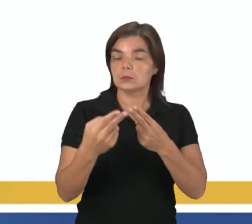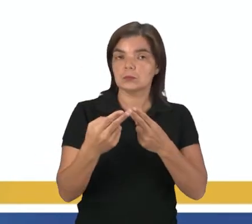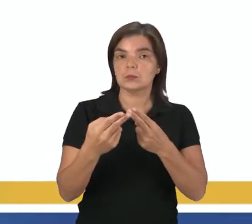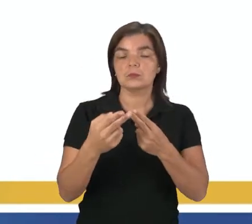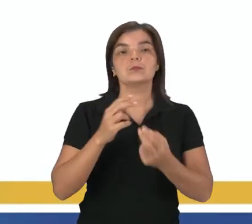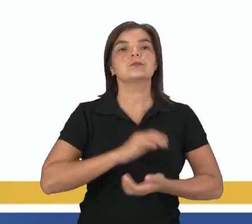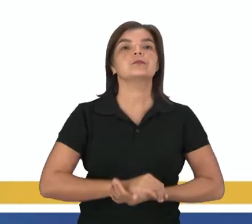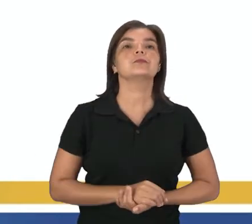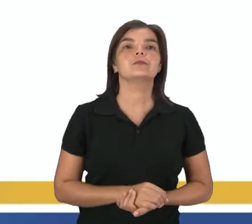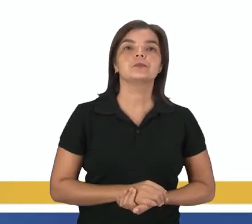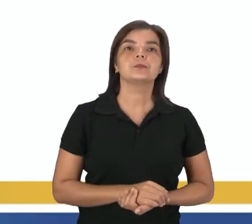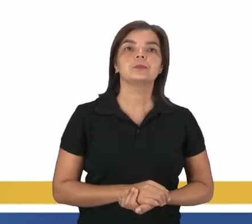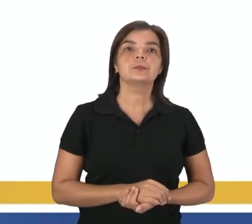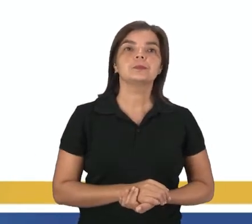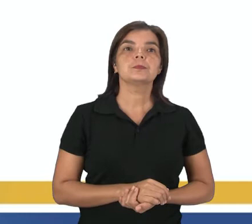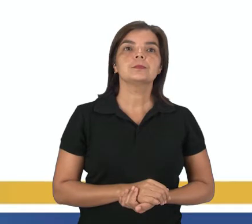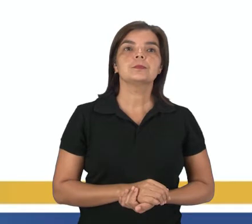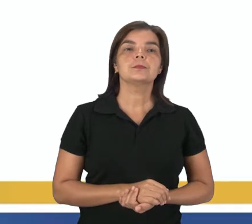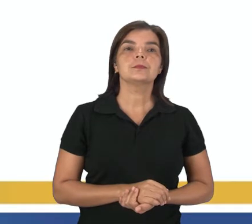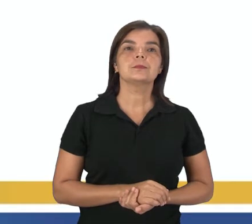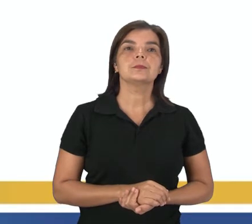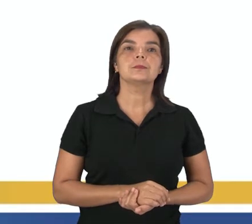distância fixa.